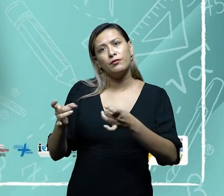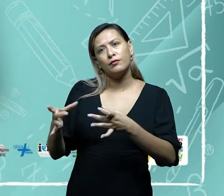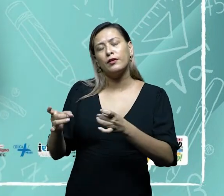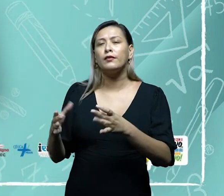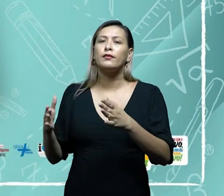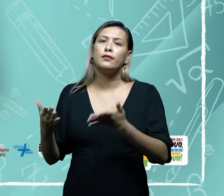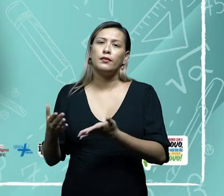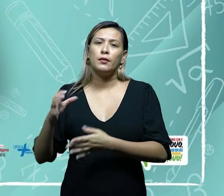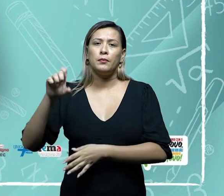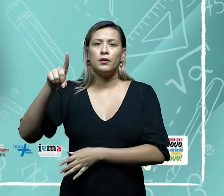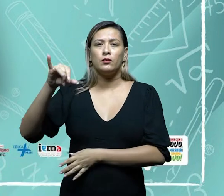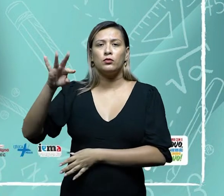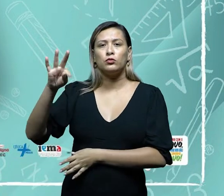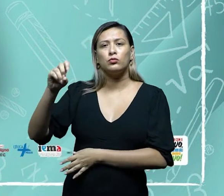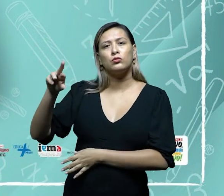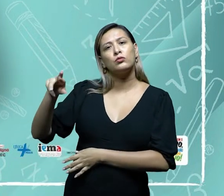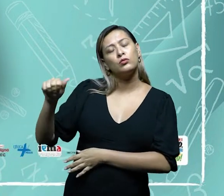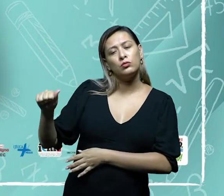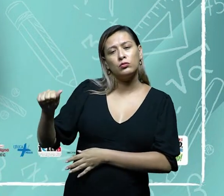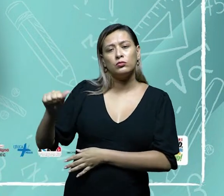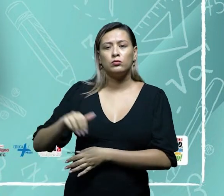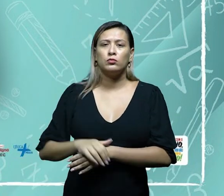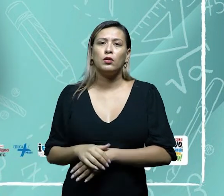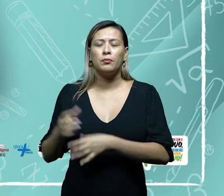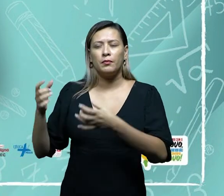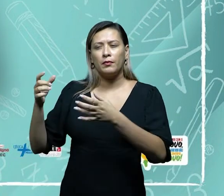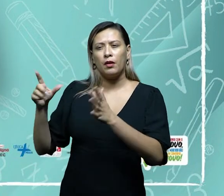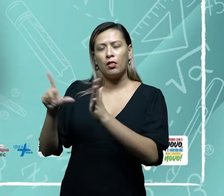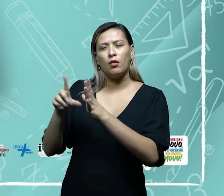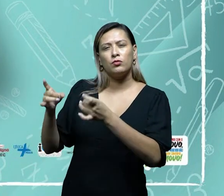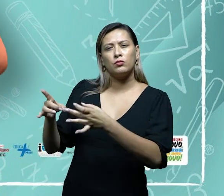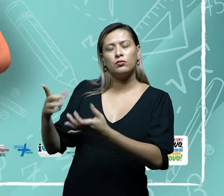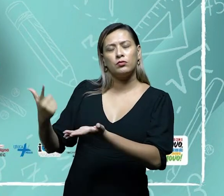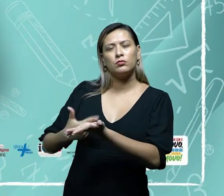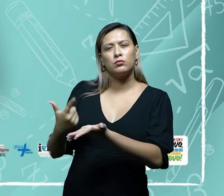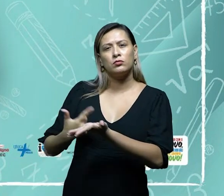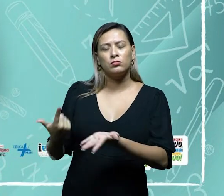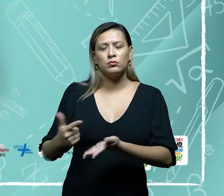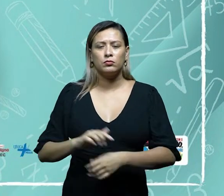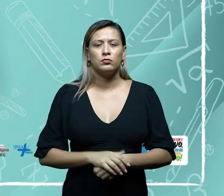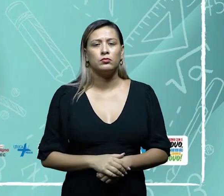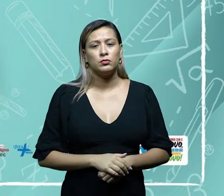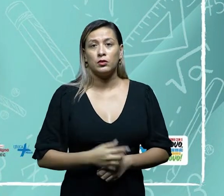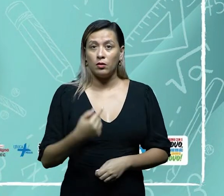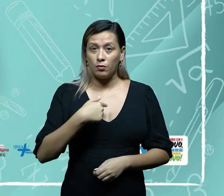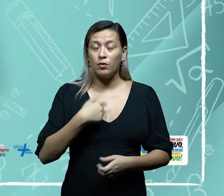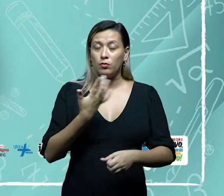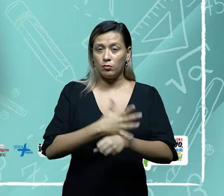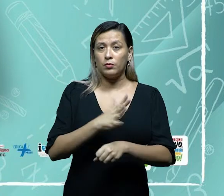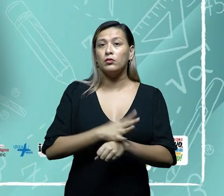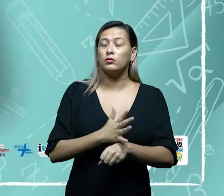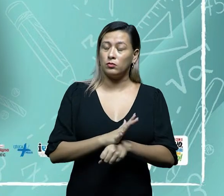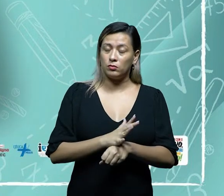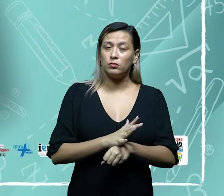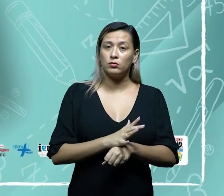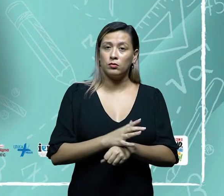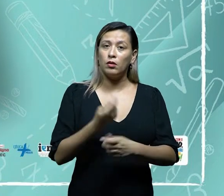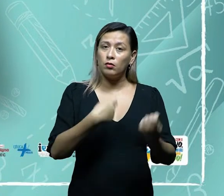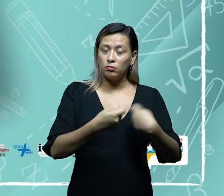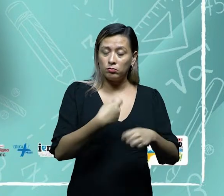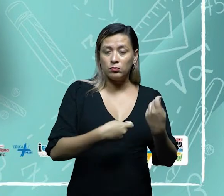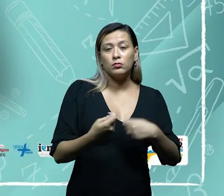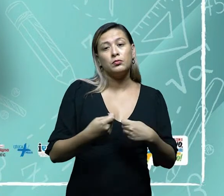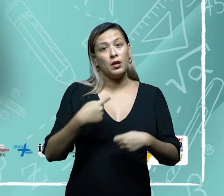estou utilizando os meus direitos humanos, né, em atividades econômicas. Nessas situações, de fato,